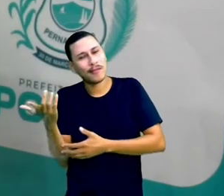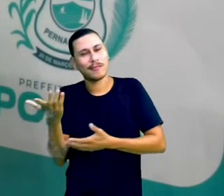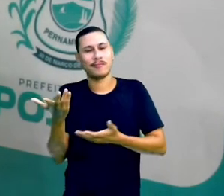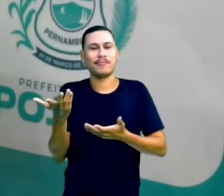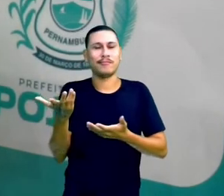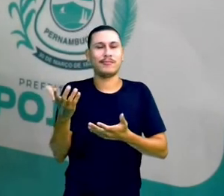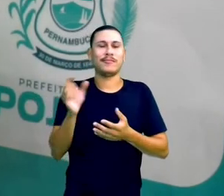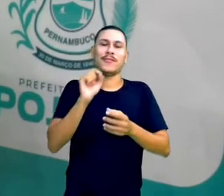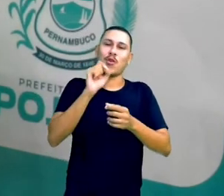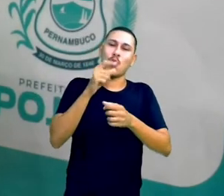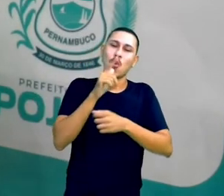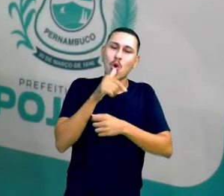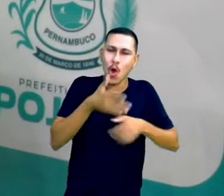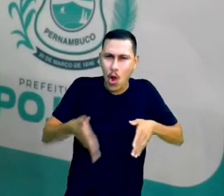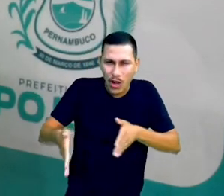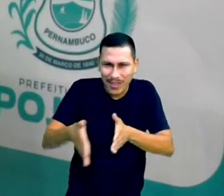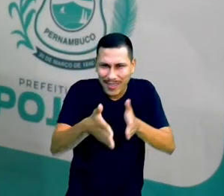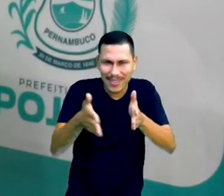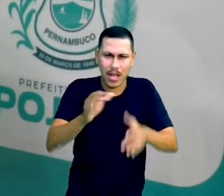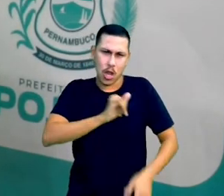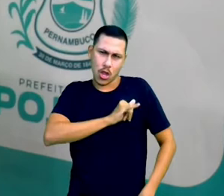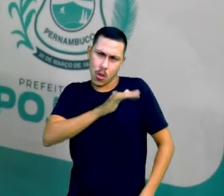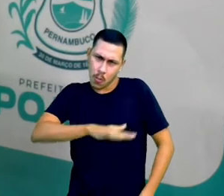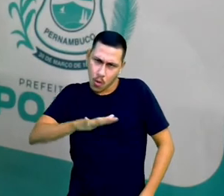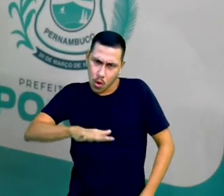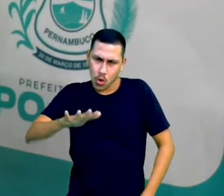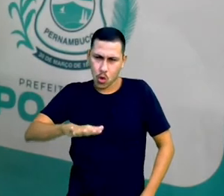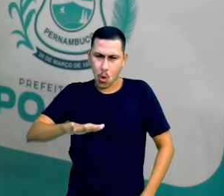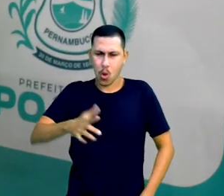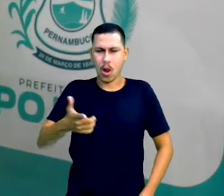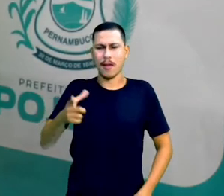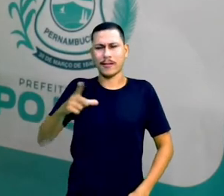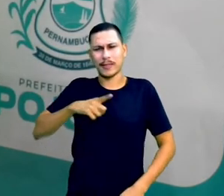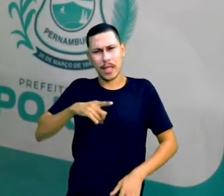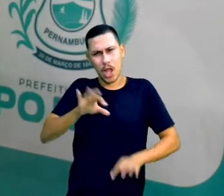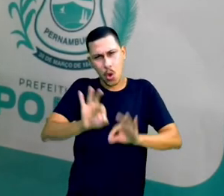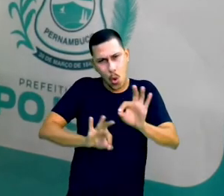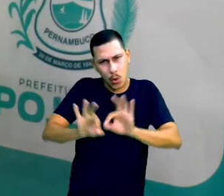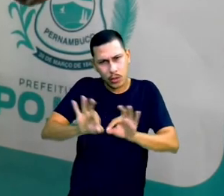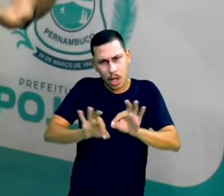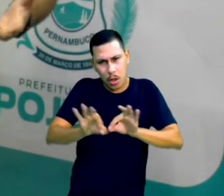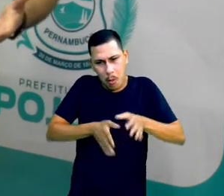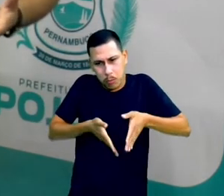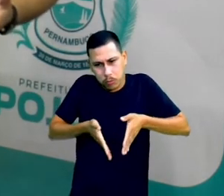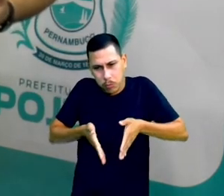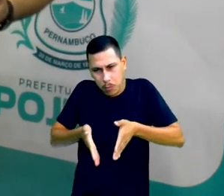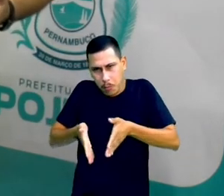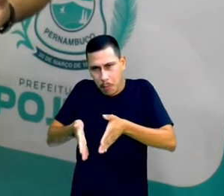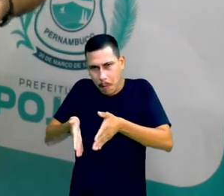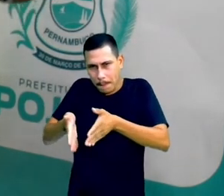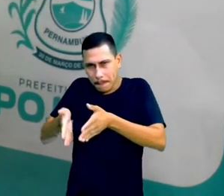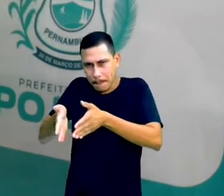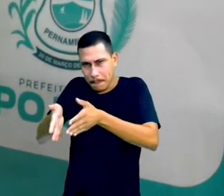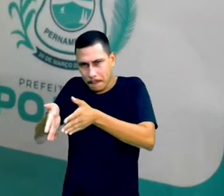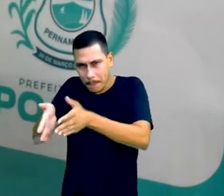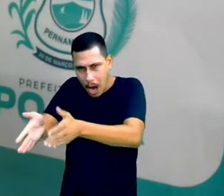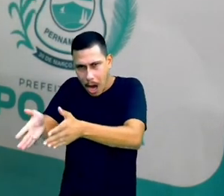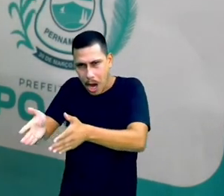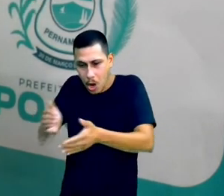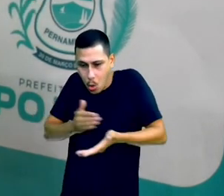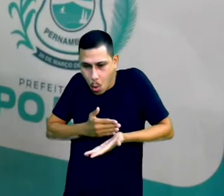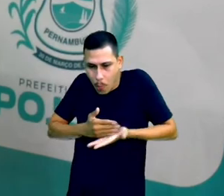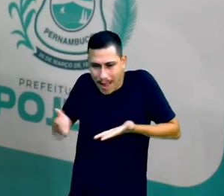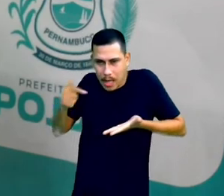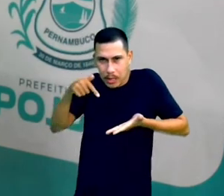sabe que ele segue um regime, certo? Por conta das águas da chuva, a